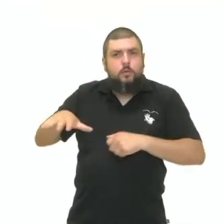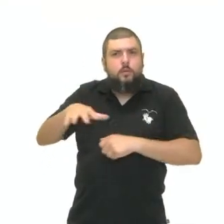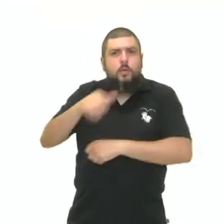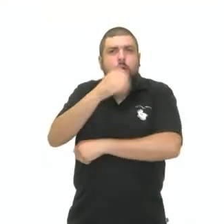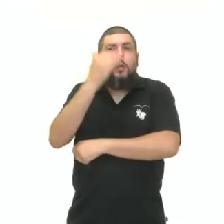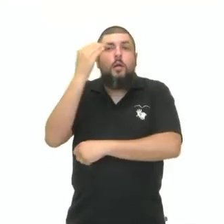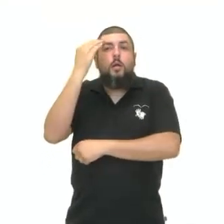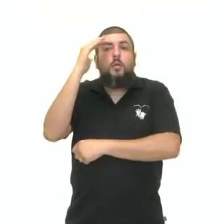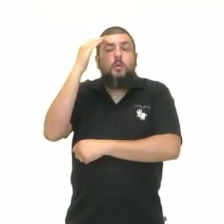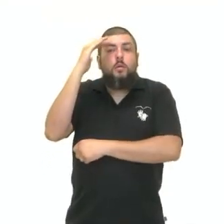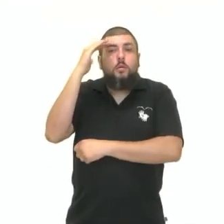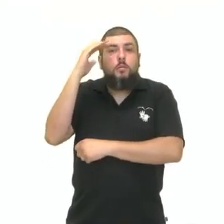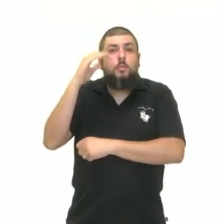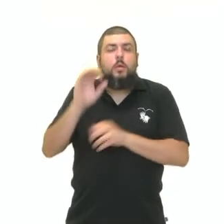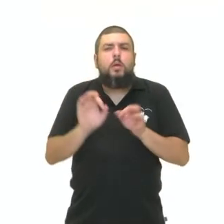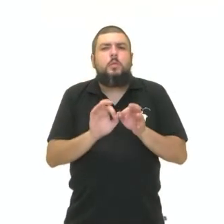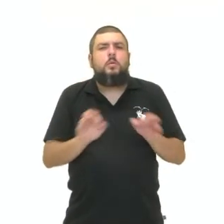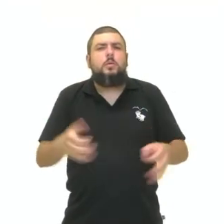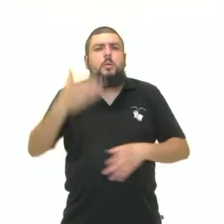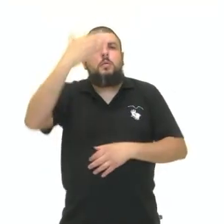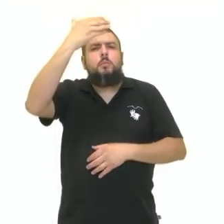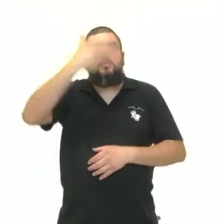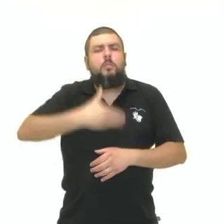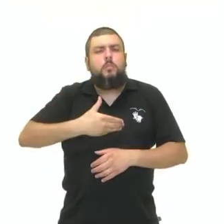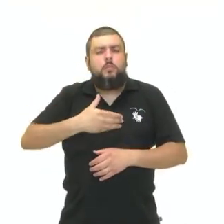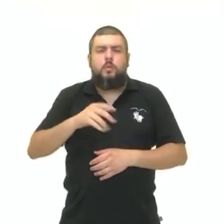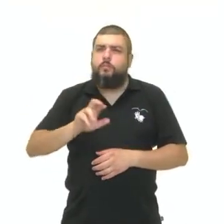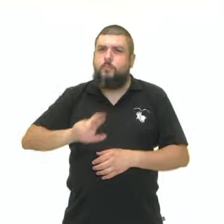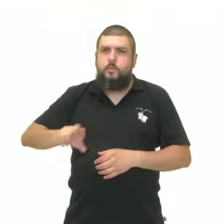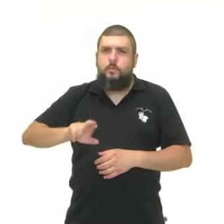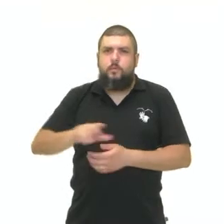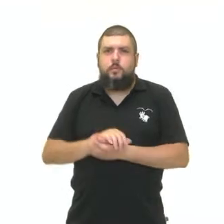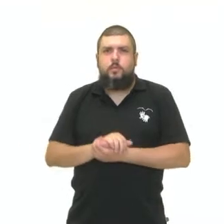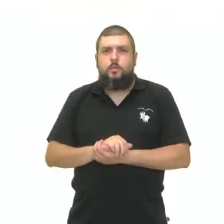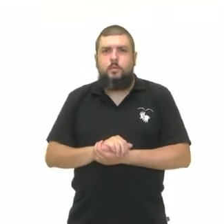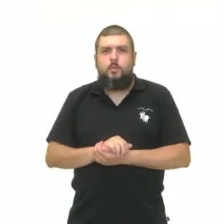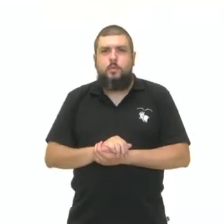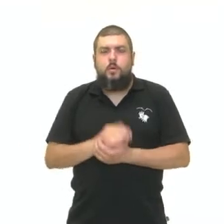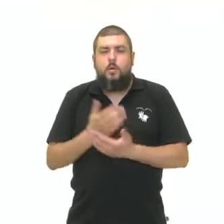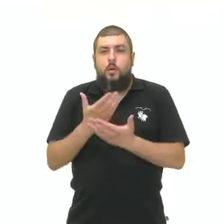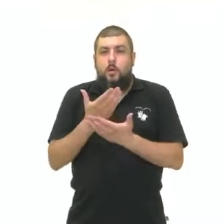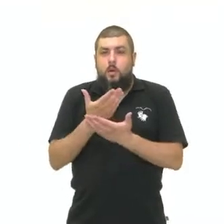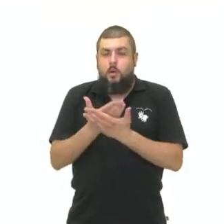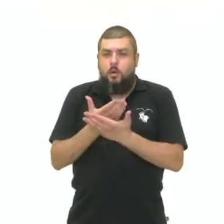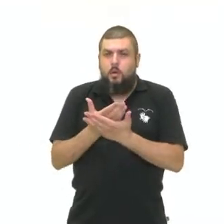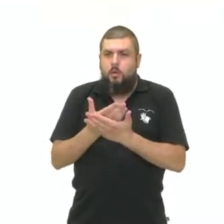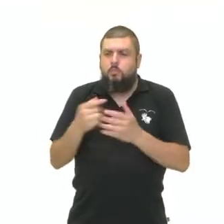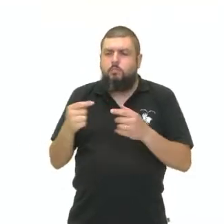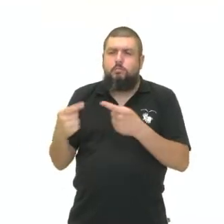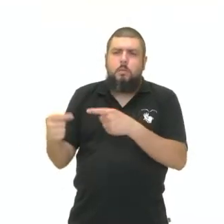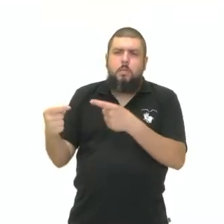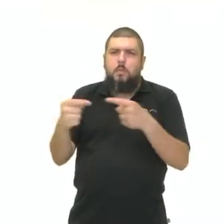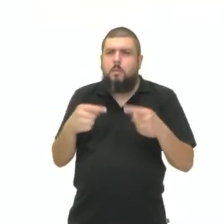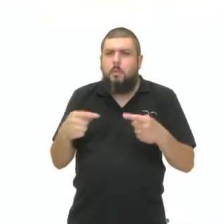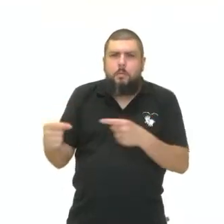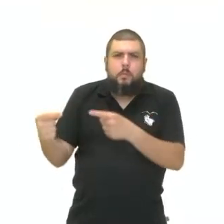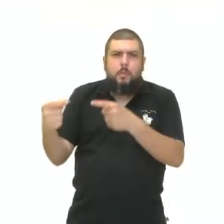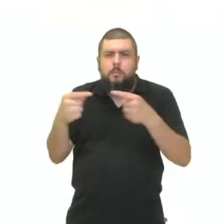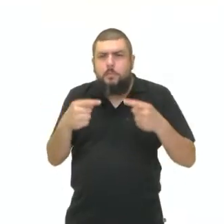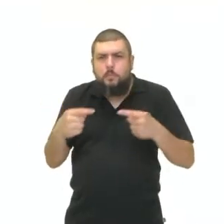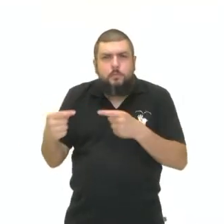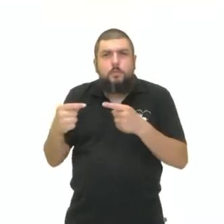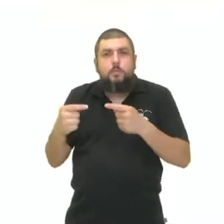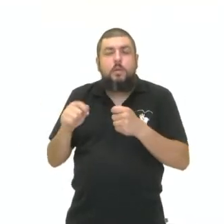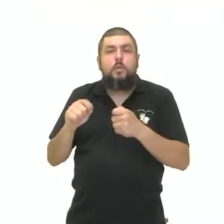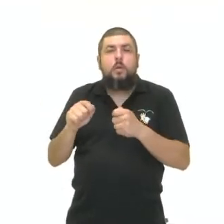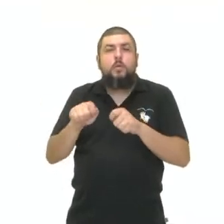é simples provar as coisas. A aula se centra em discutir as notícias e em encontrar formas de checar